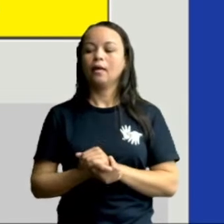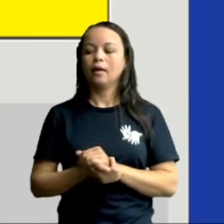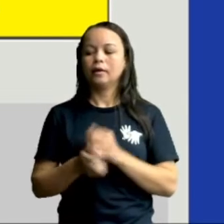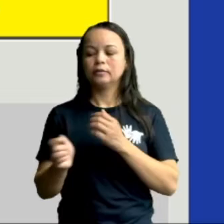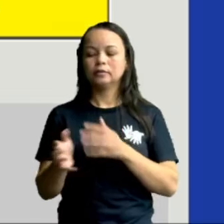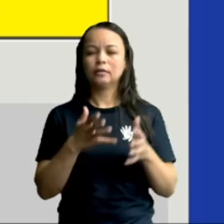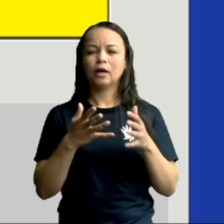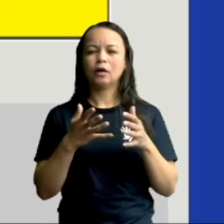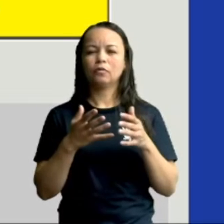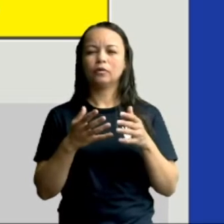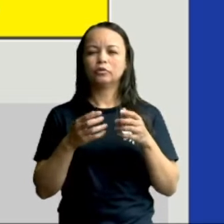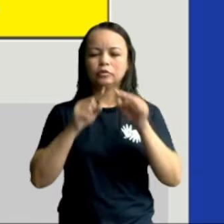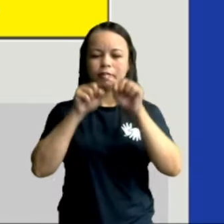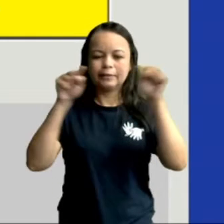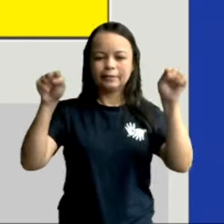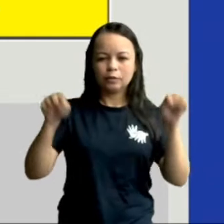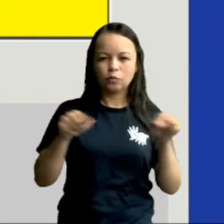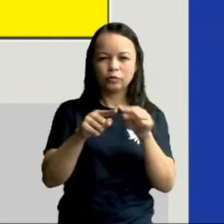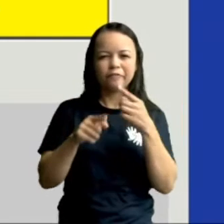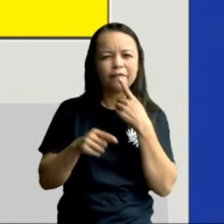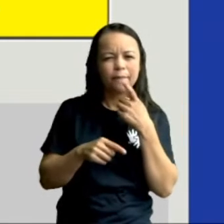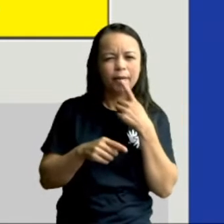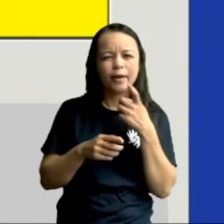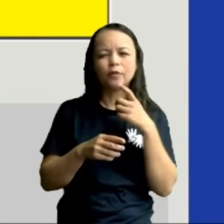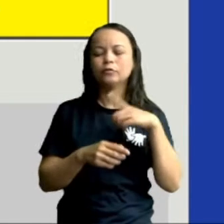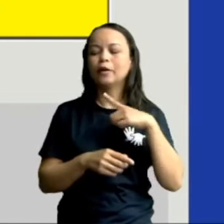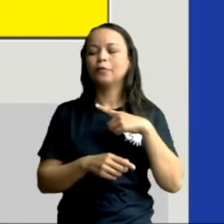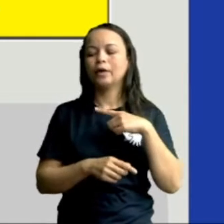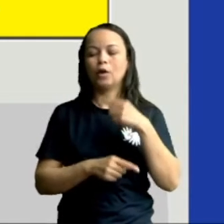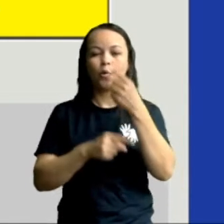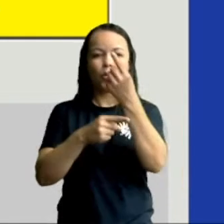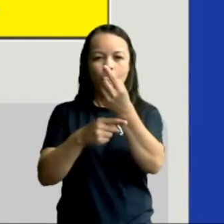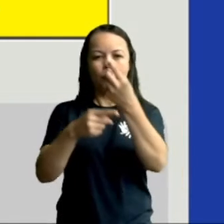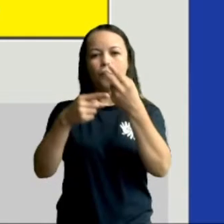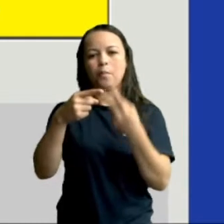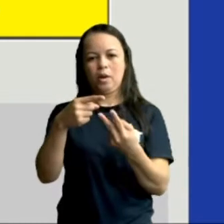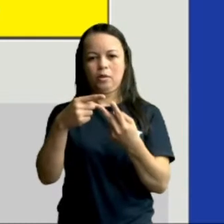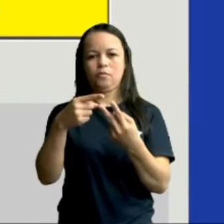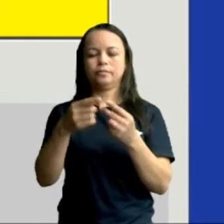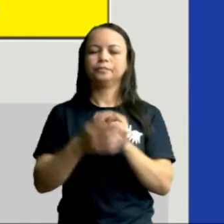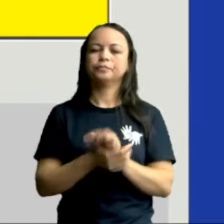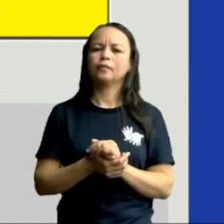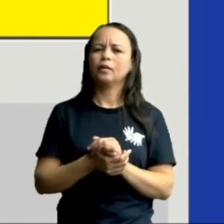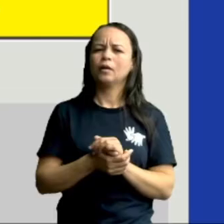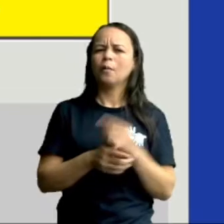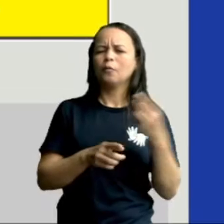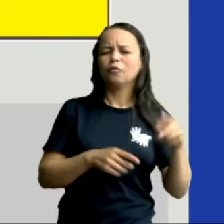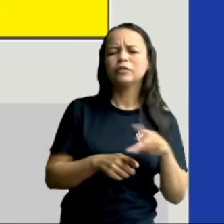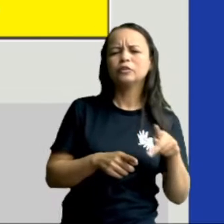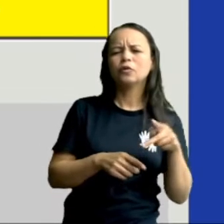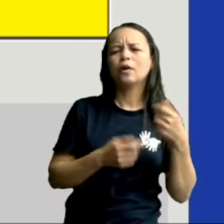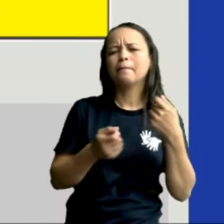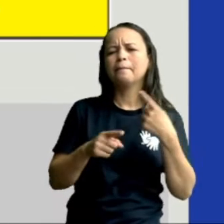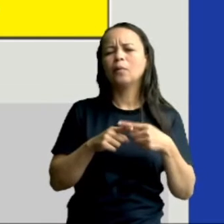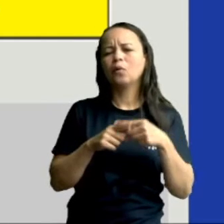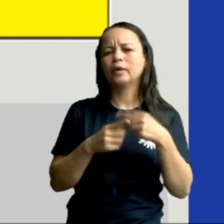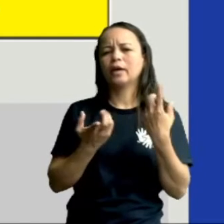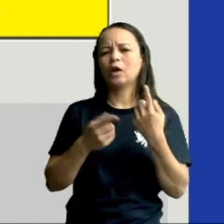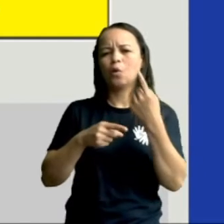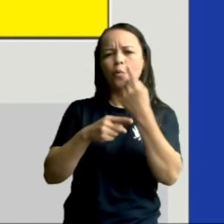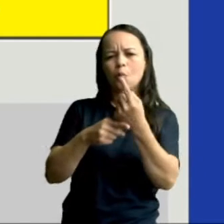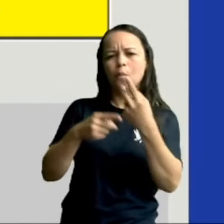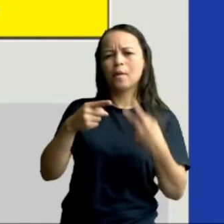aí a fração 1/2. Ô, professora, por que 1/2? Porque eu peguei o inteiro, dividi em duas partes.